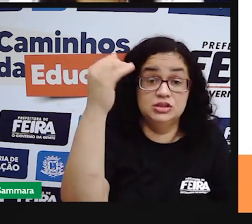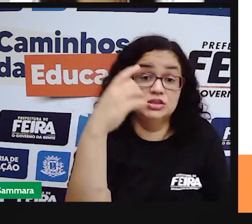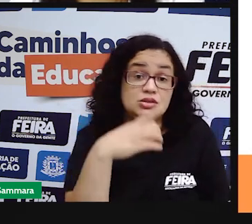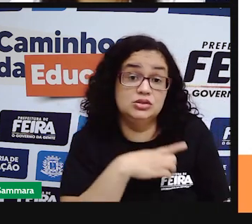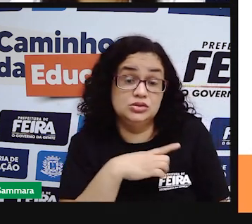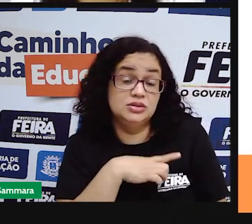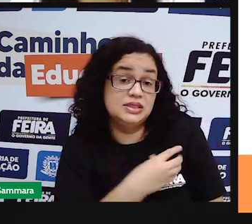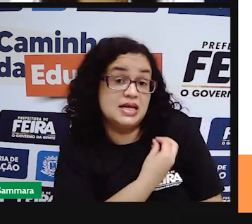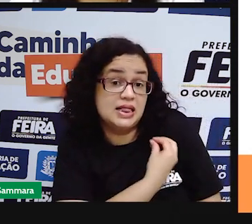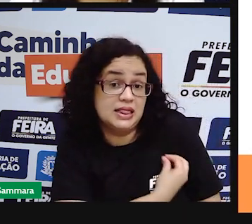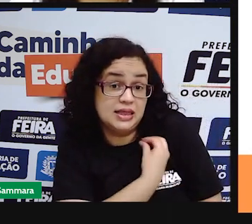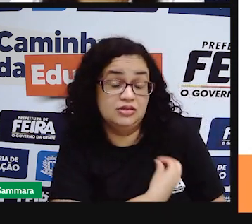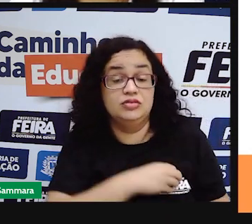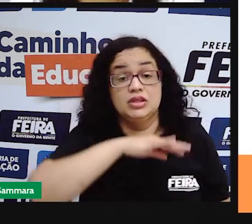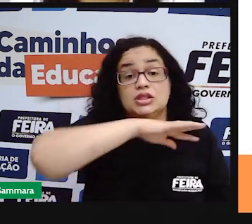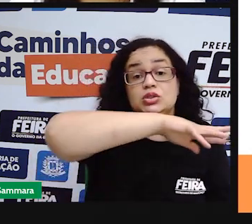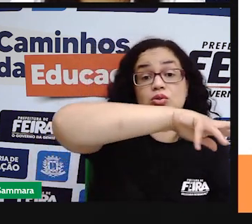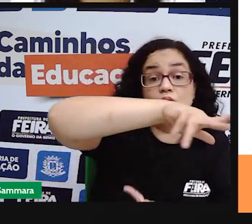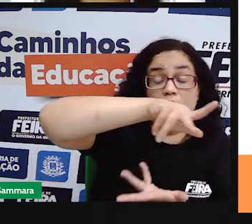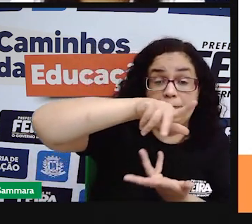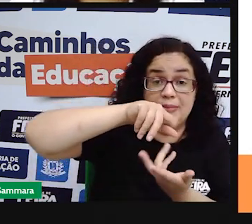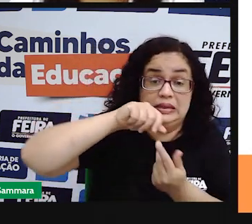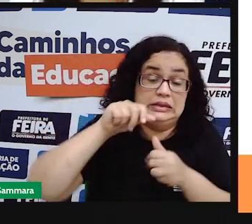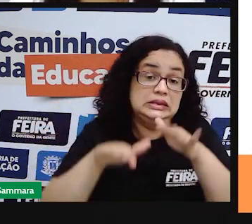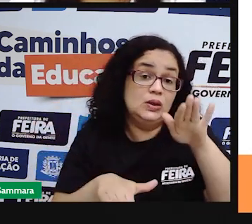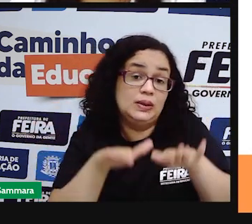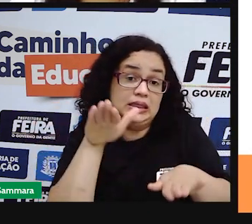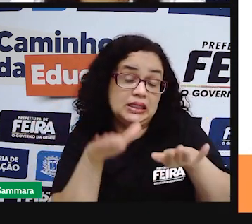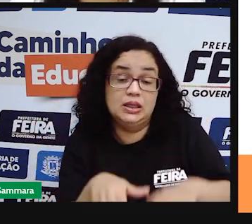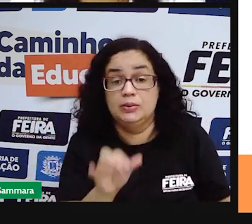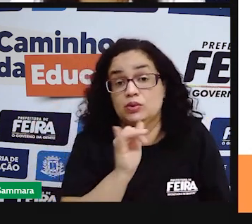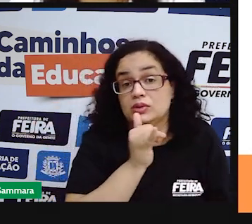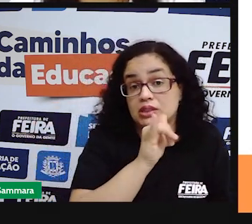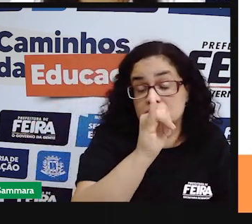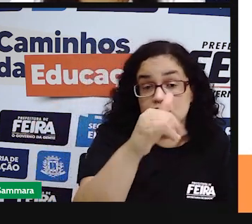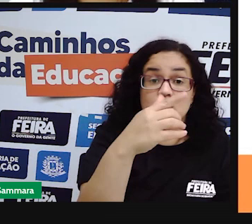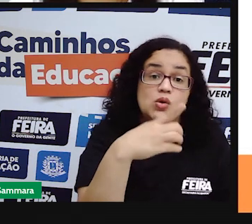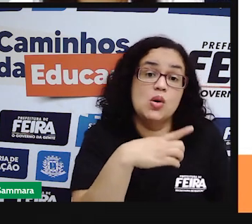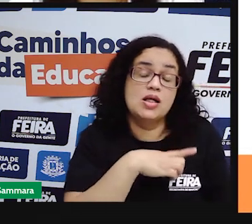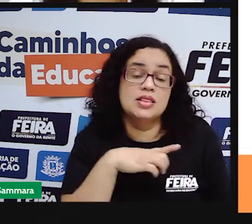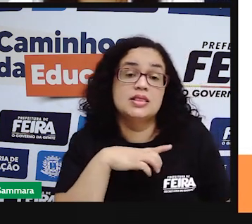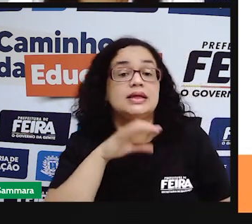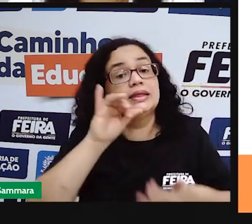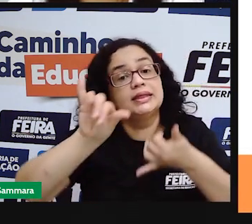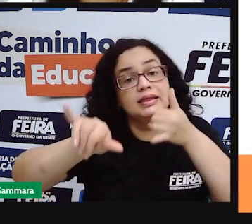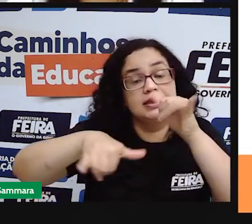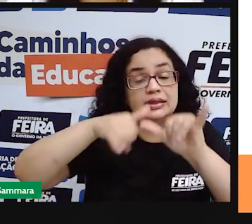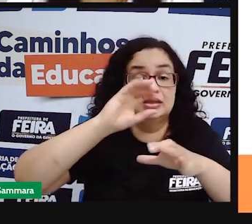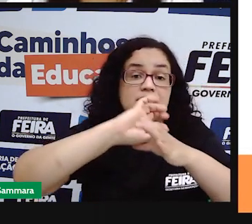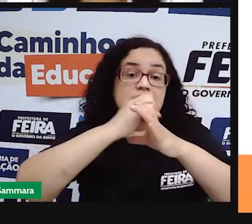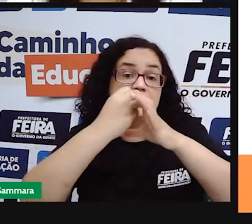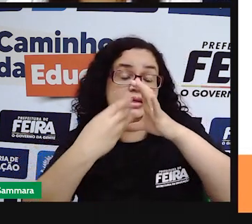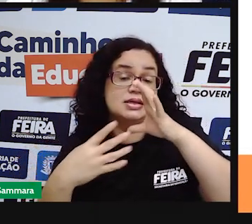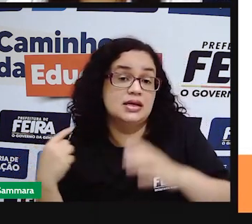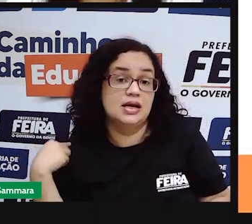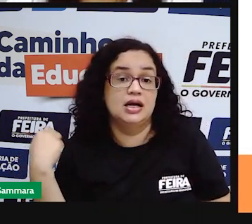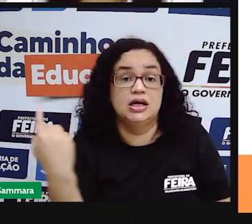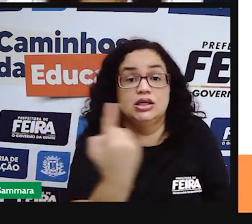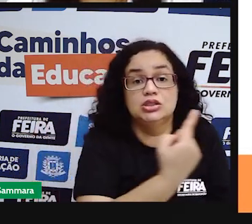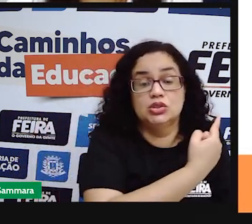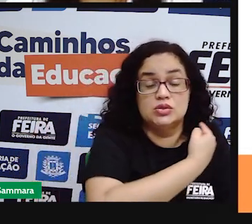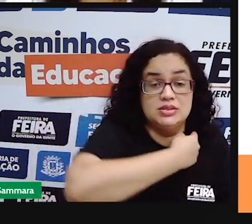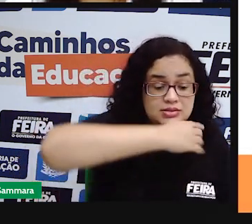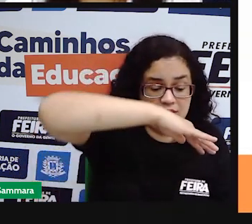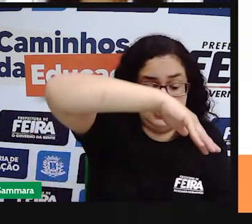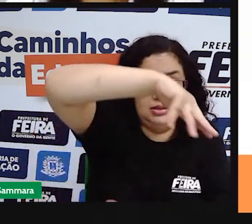vida no planeta, mantendo o equilíbrio energético e a composição química que caracteriza a nossa atmosfera. Então,